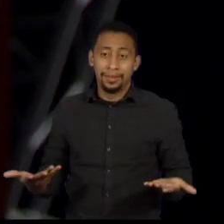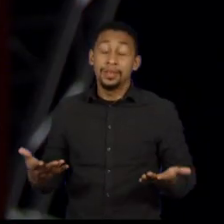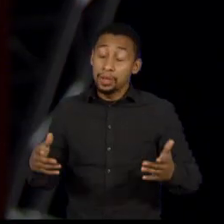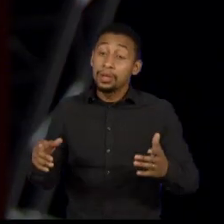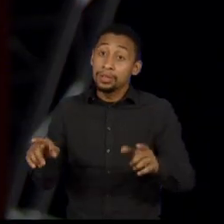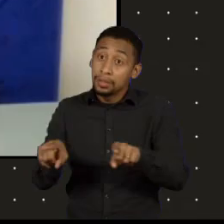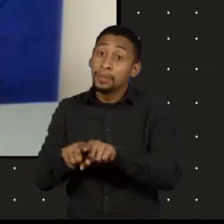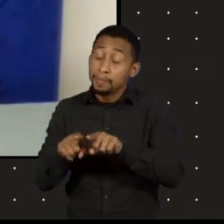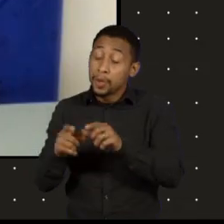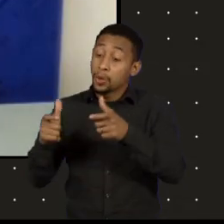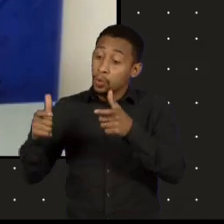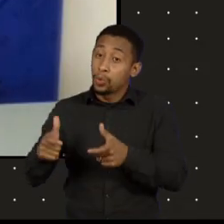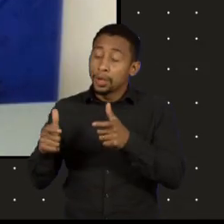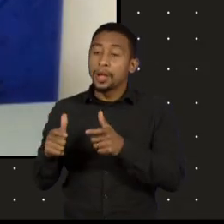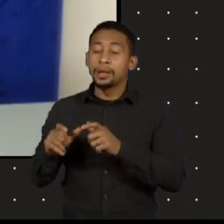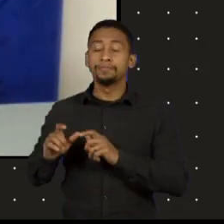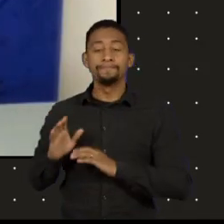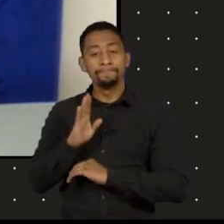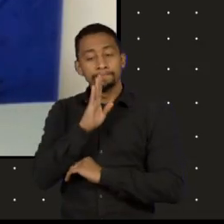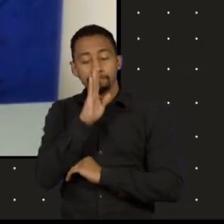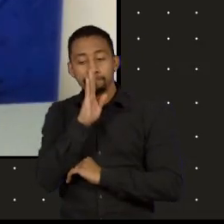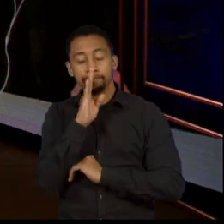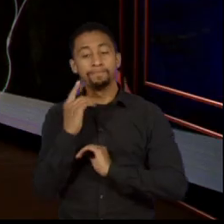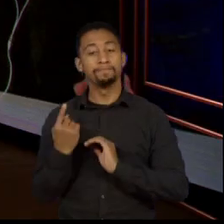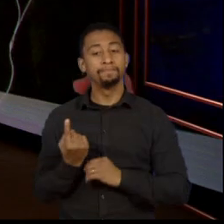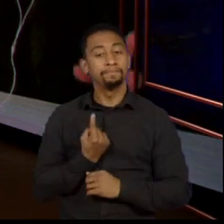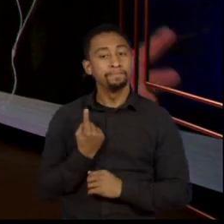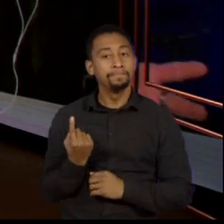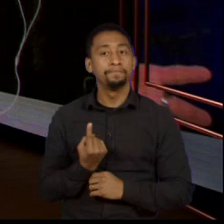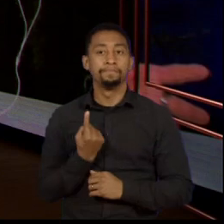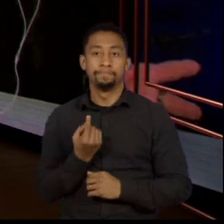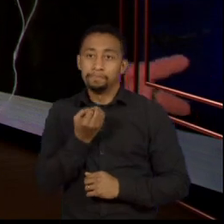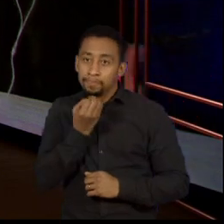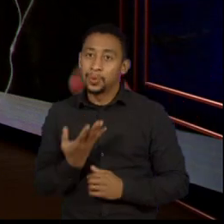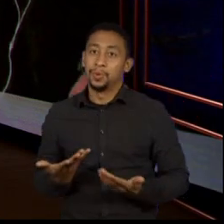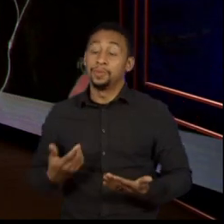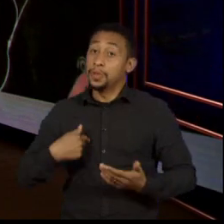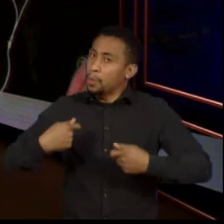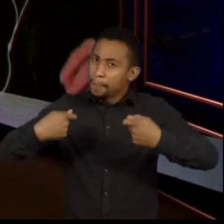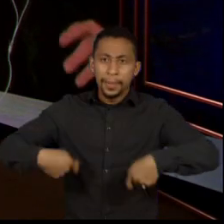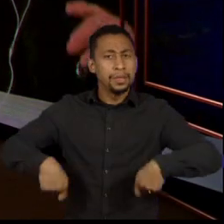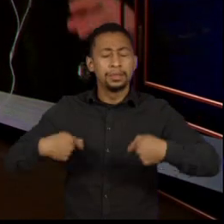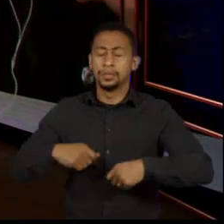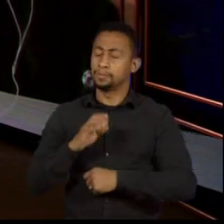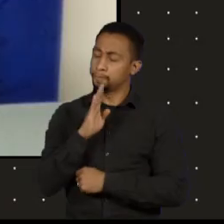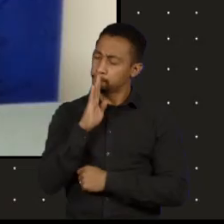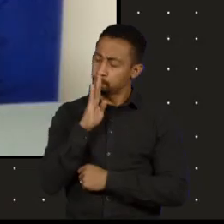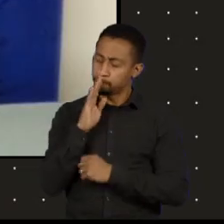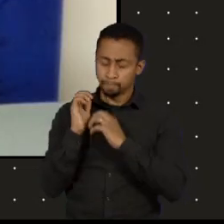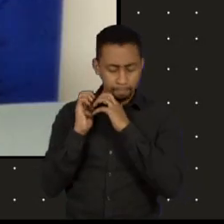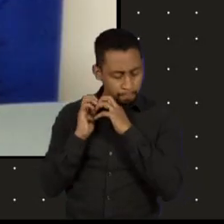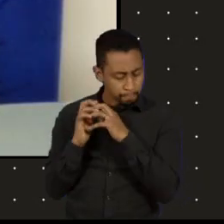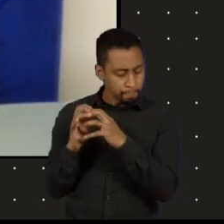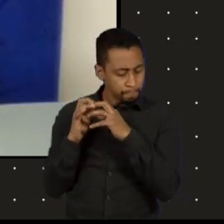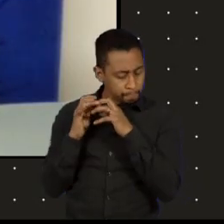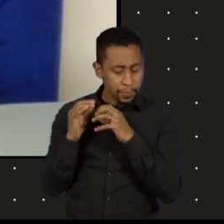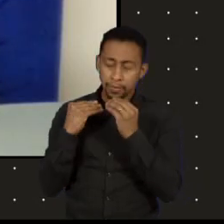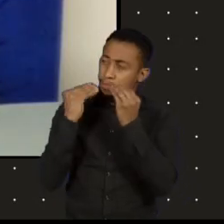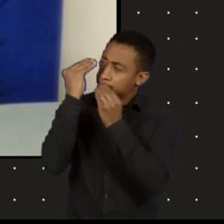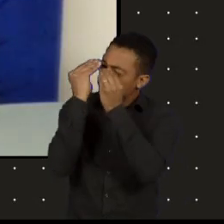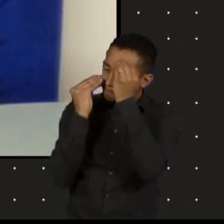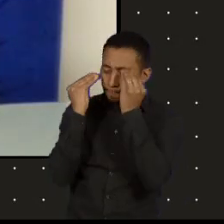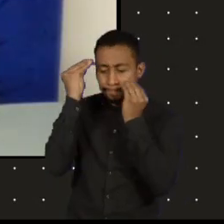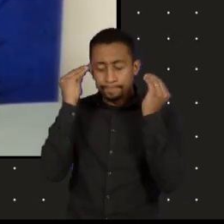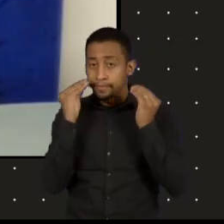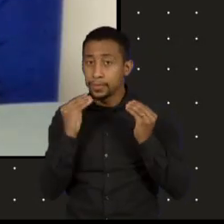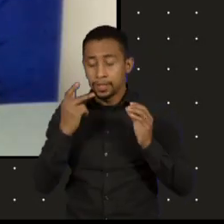solidão também. Então, eu preciso do silêncio, eu preciso me maquiar, porque